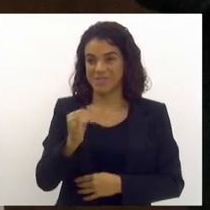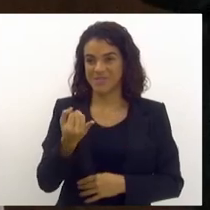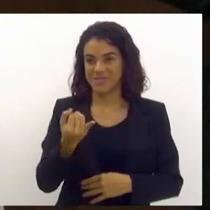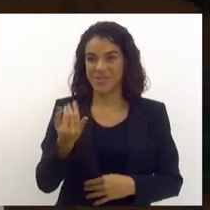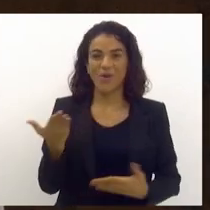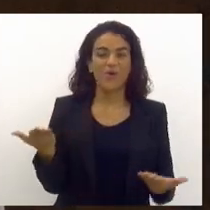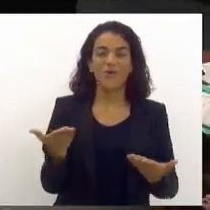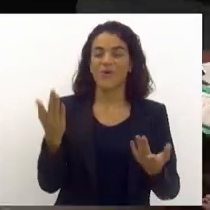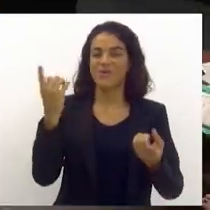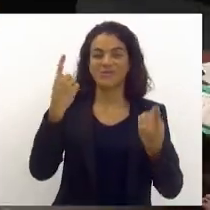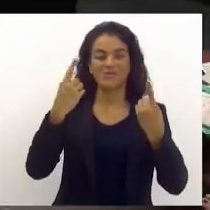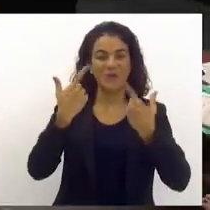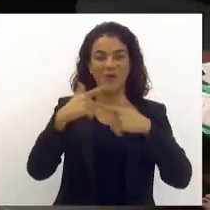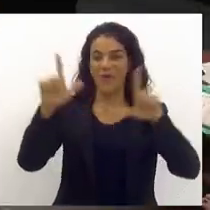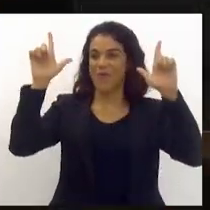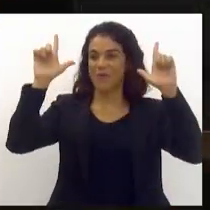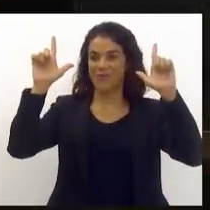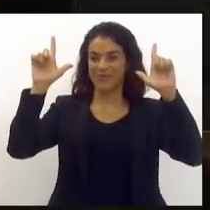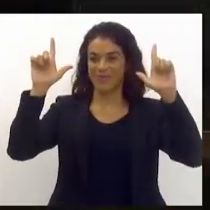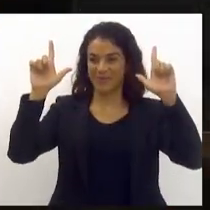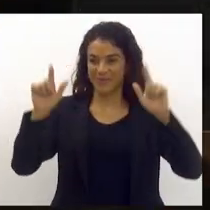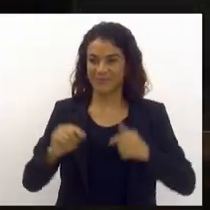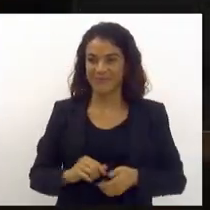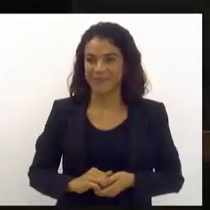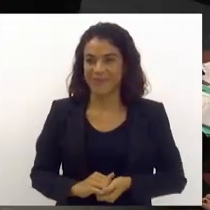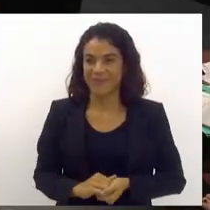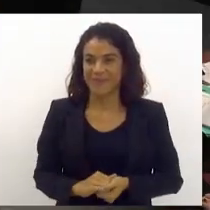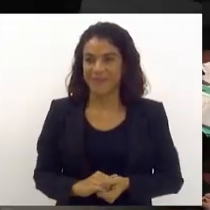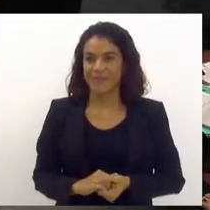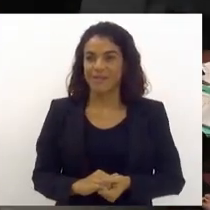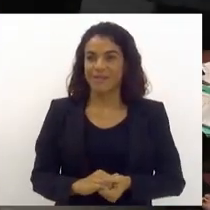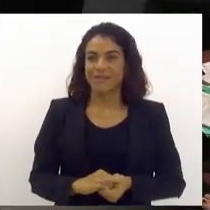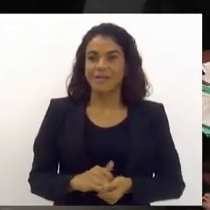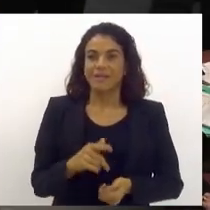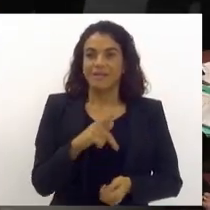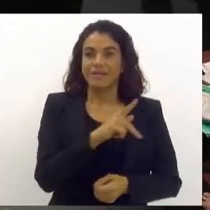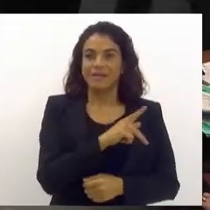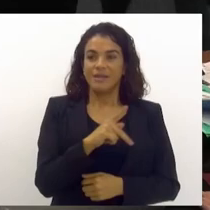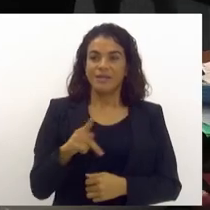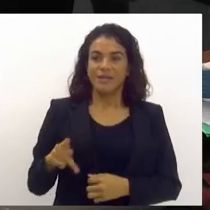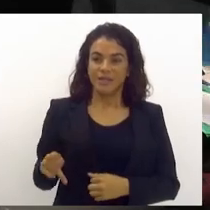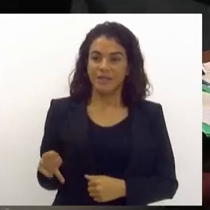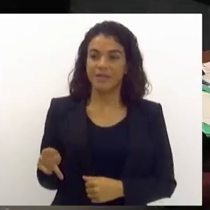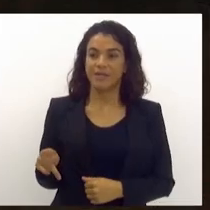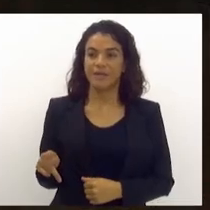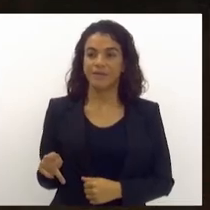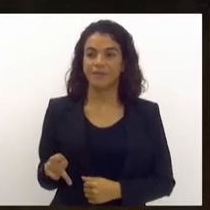são outros. Deputado Luiz Paulo, por favor. Senhor presidente,